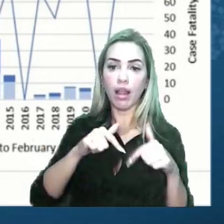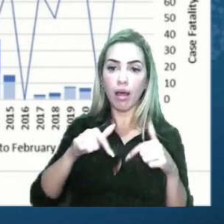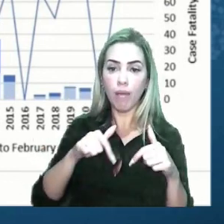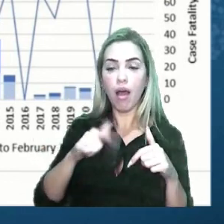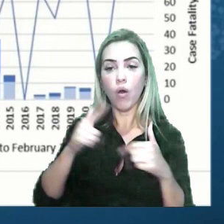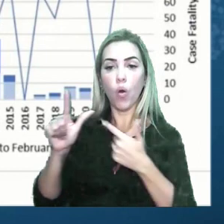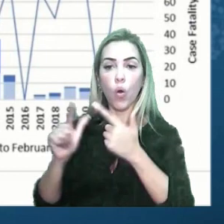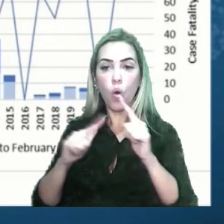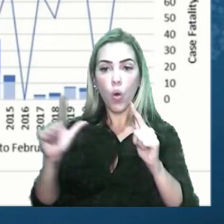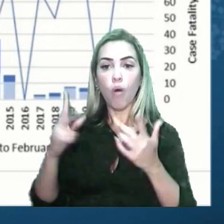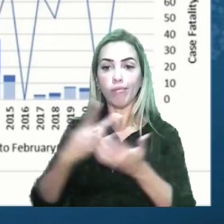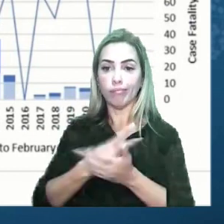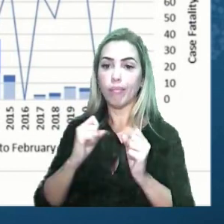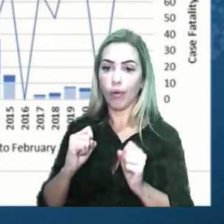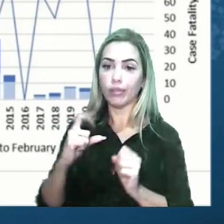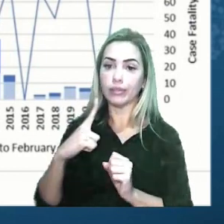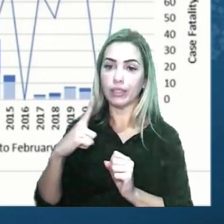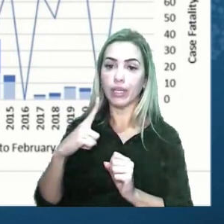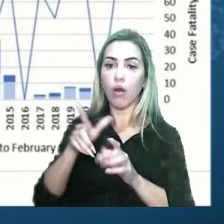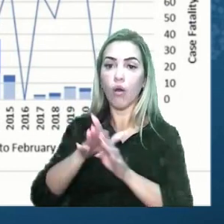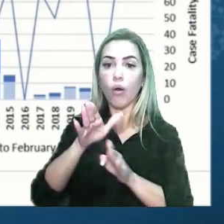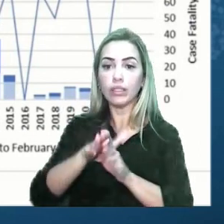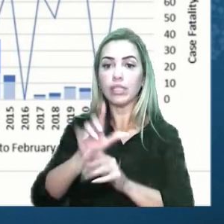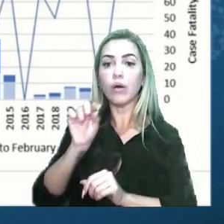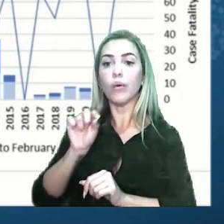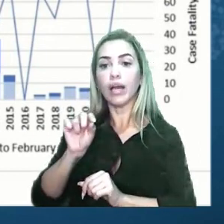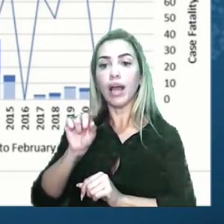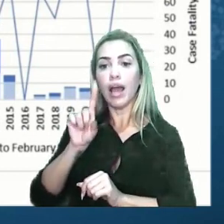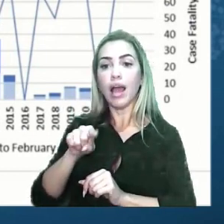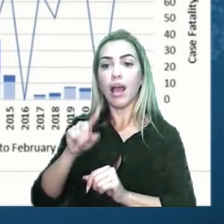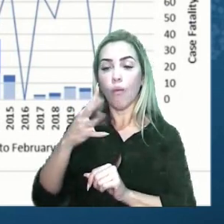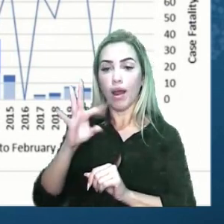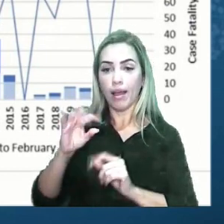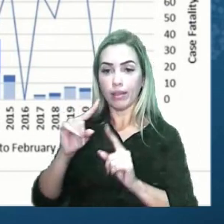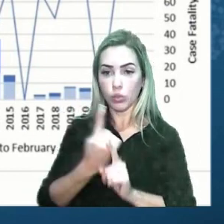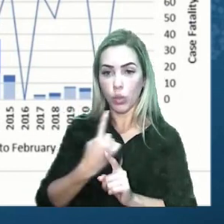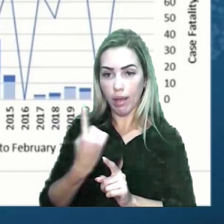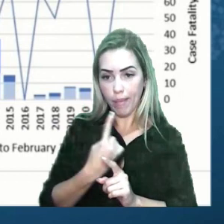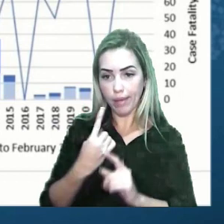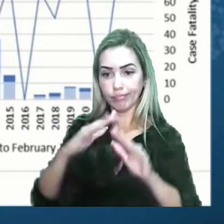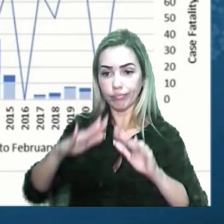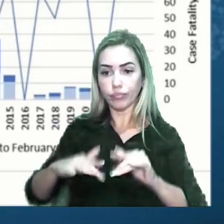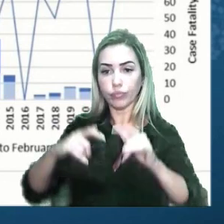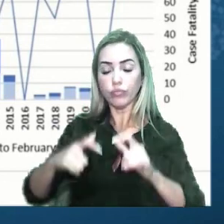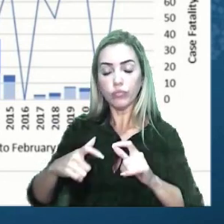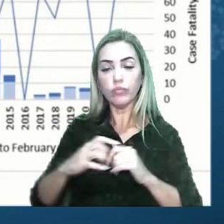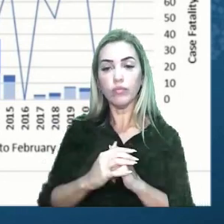isso a recomendação é a quarentena, o isolamento e